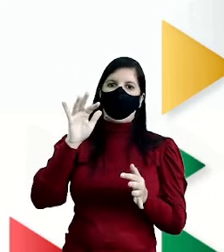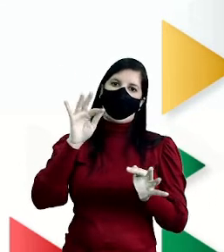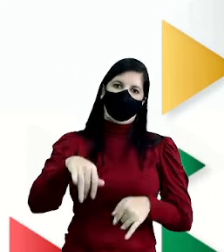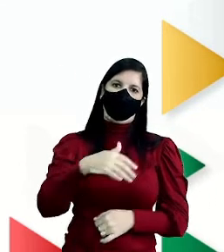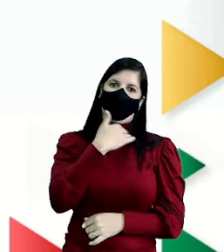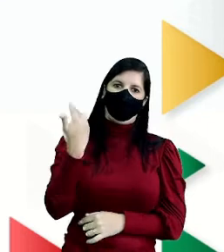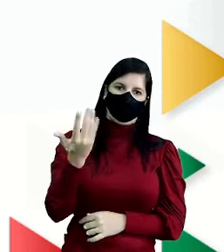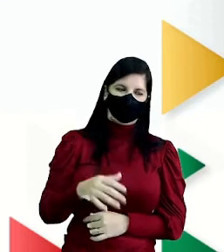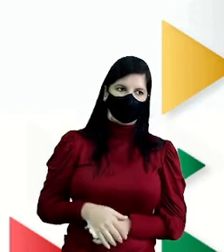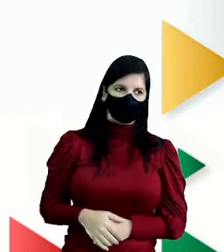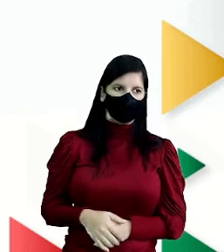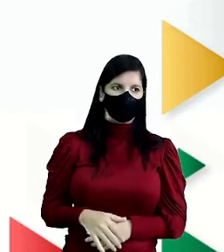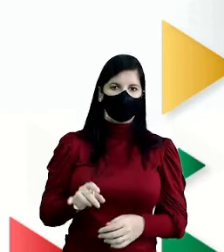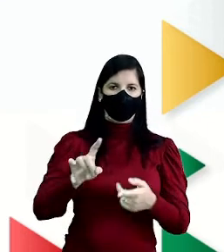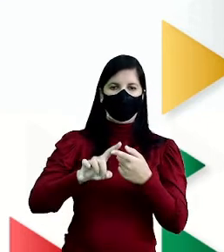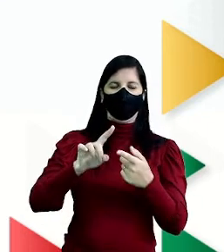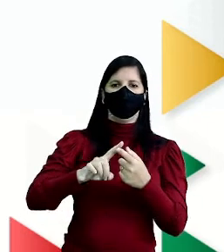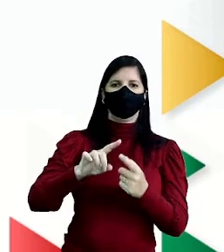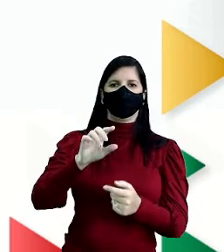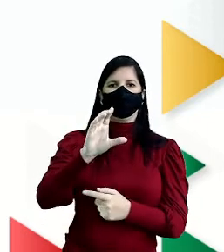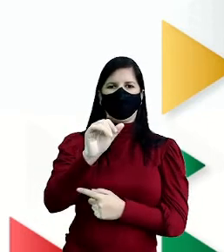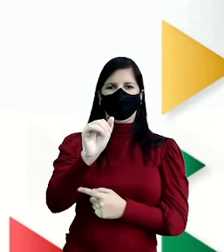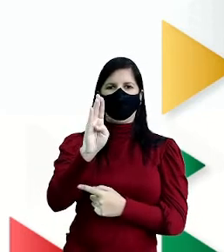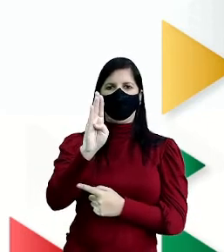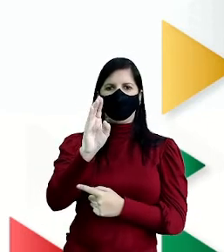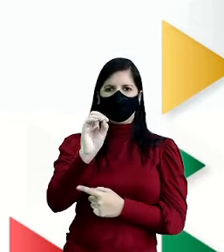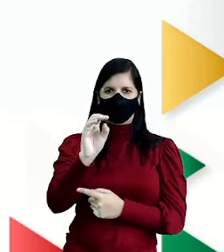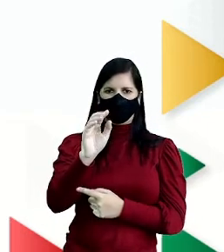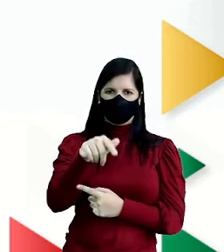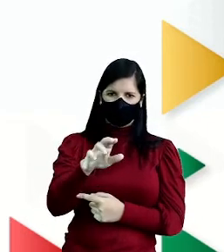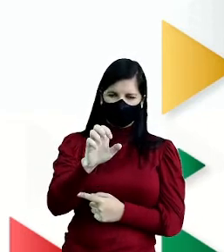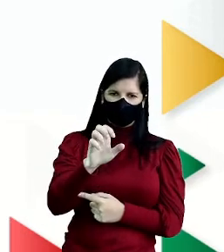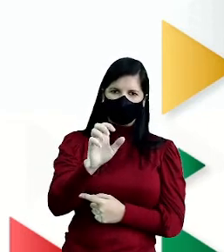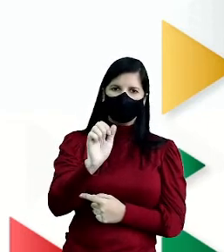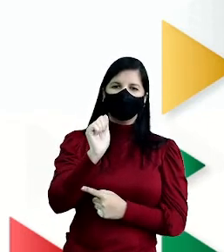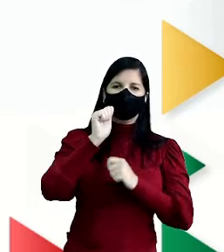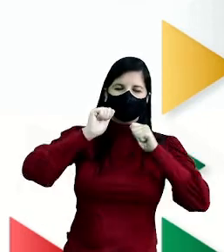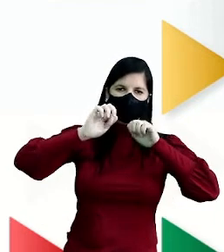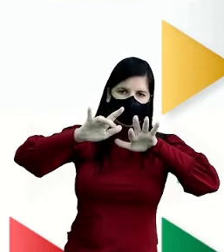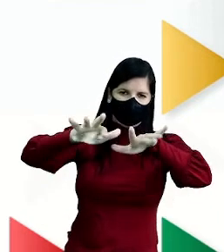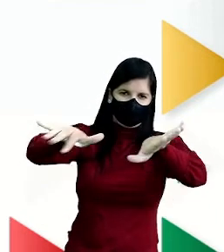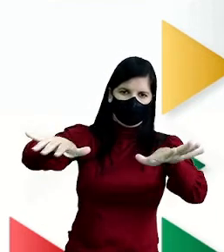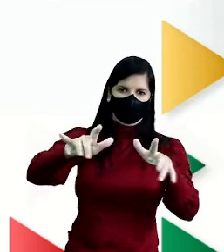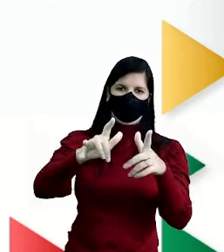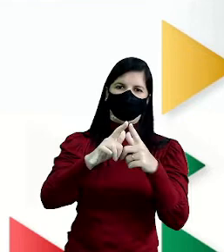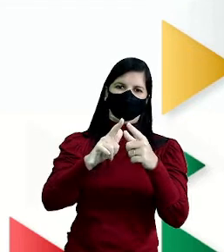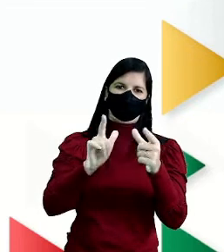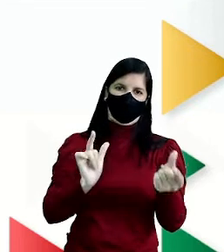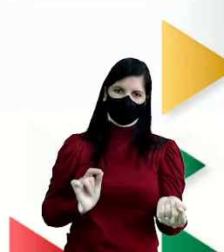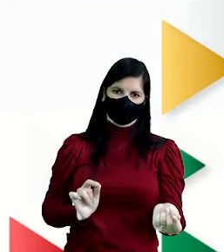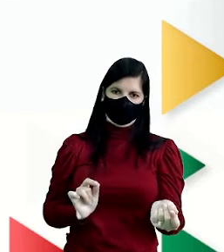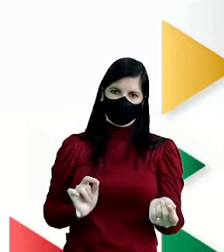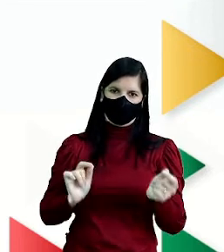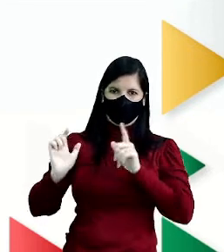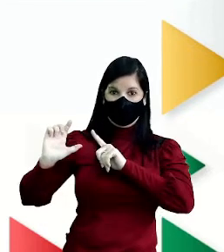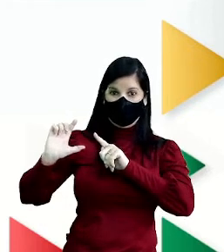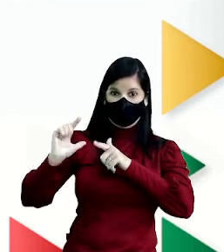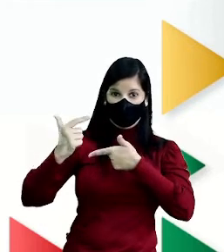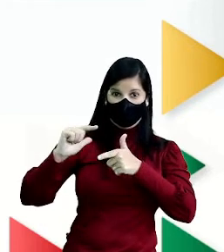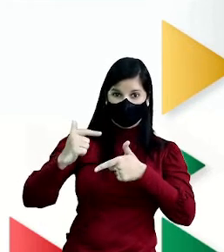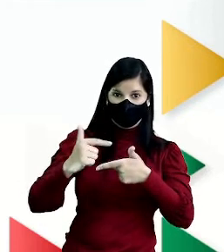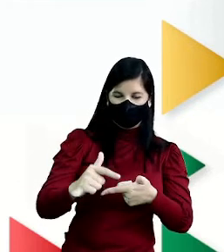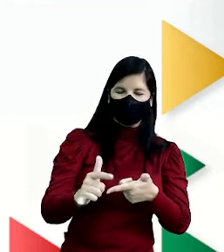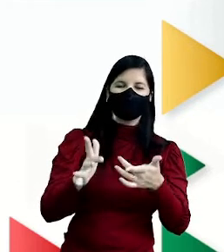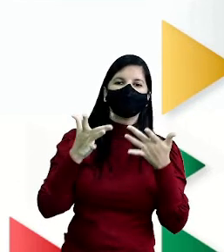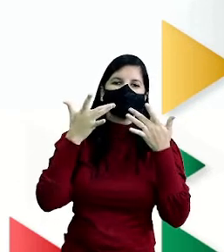também o Kabuki, que é uma dança bastante popular, bastante difundida e conhecida no Japão, né? É uma dança tradicional